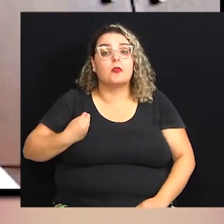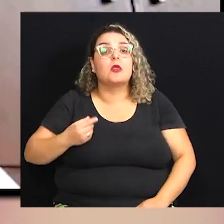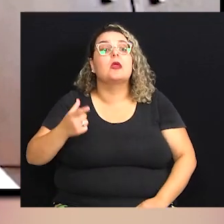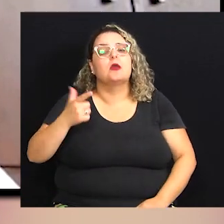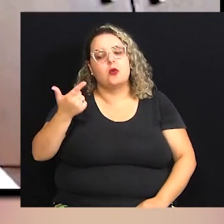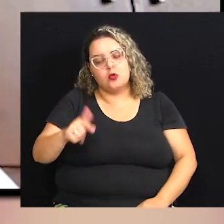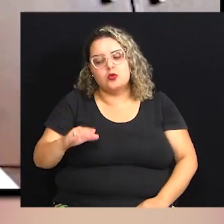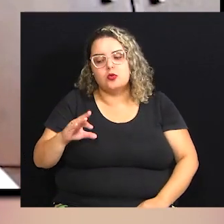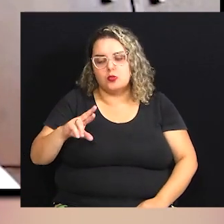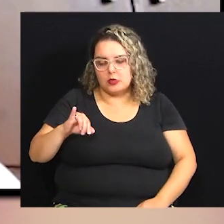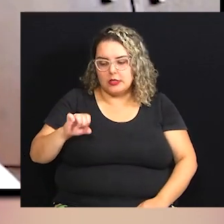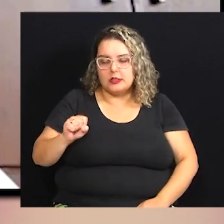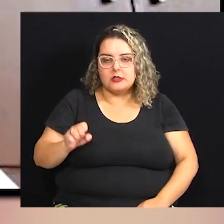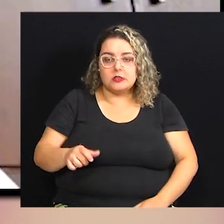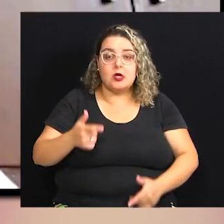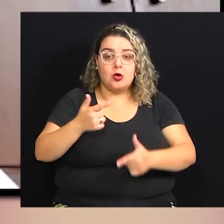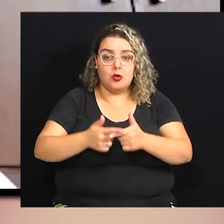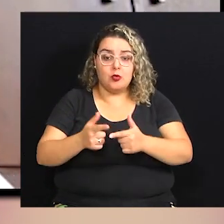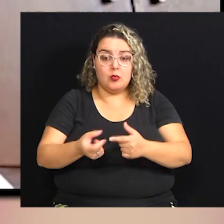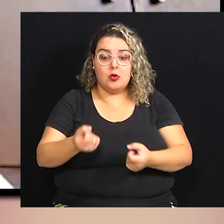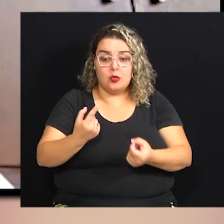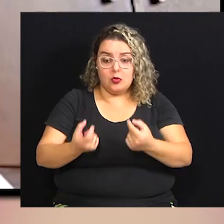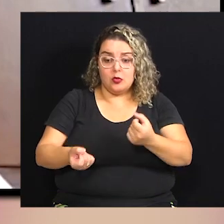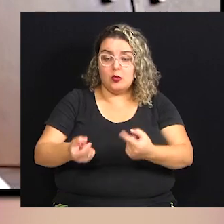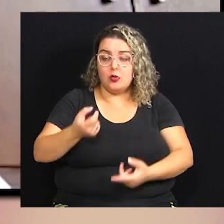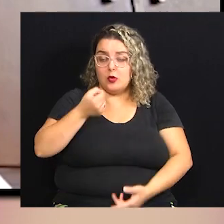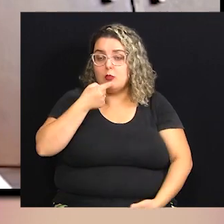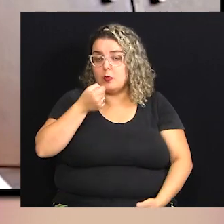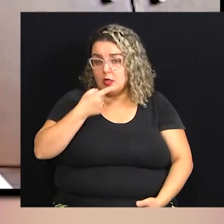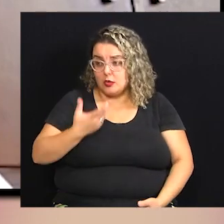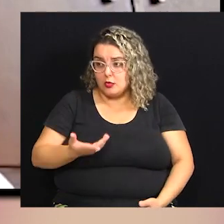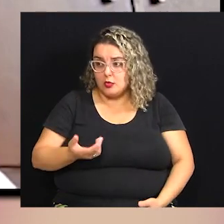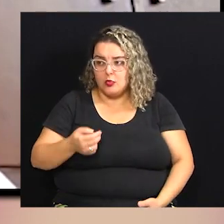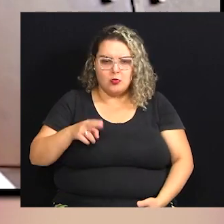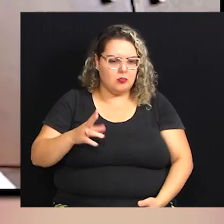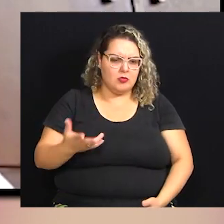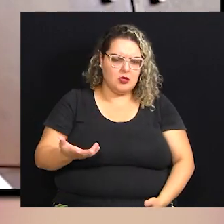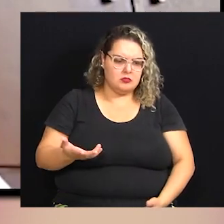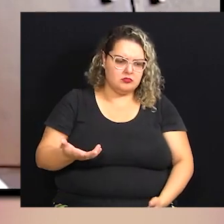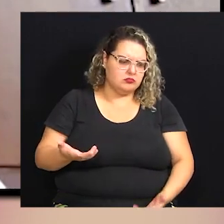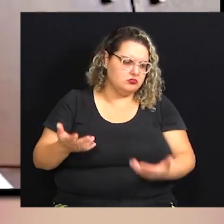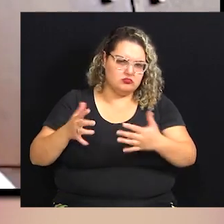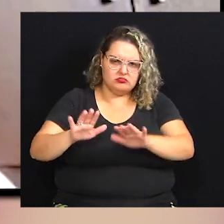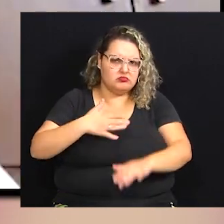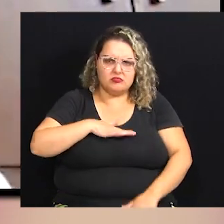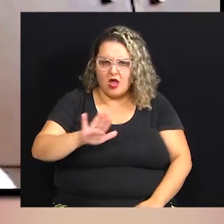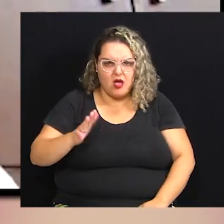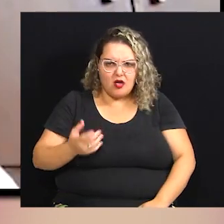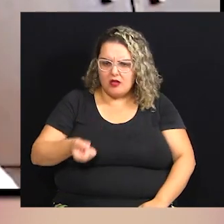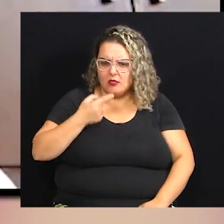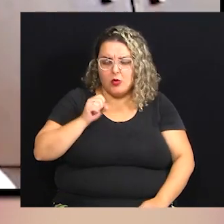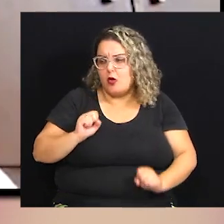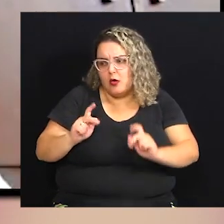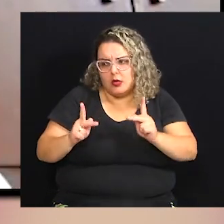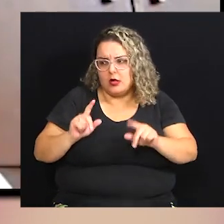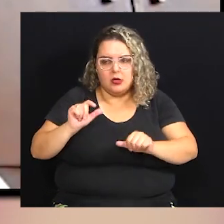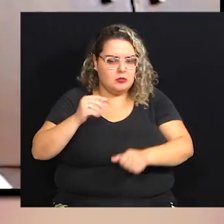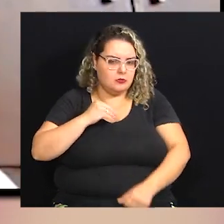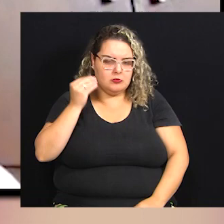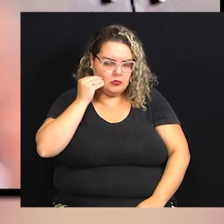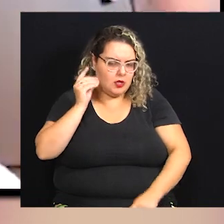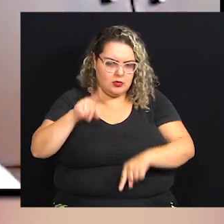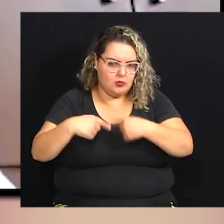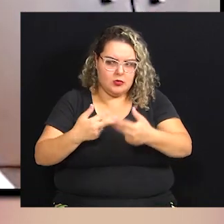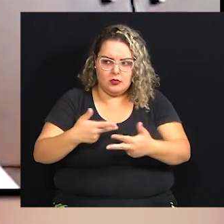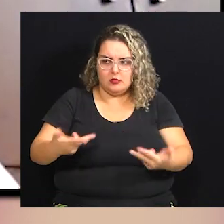ainda está tendo muita crise, e você tem problemas com algumas medicações, ou então uma pessoa que não gosta de tomar remédio, e está tudo bem, a